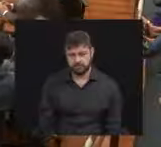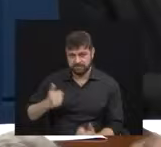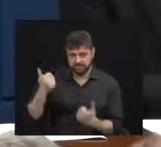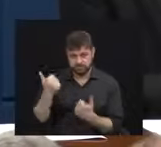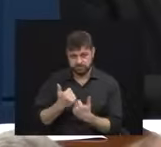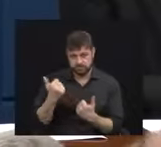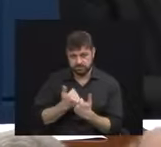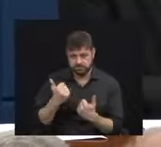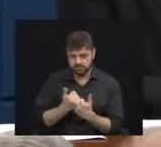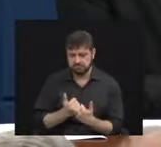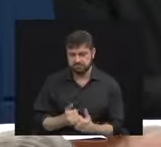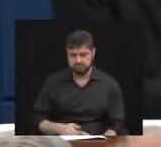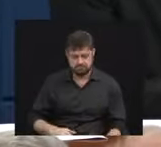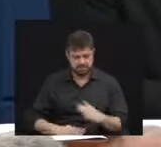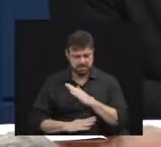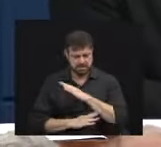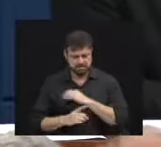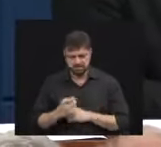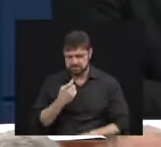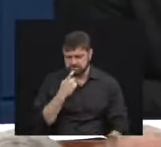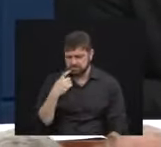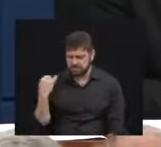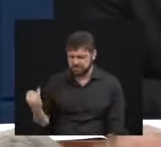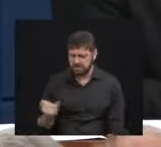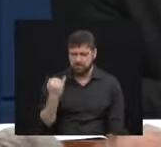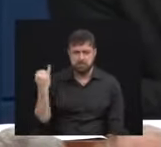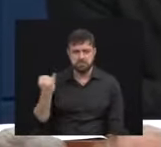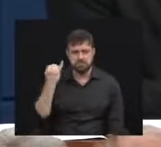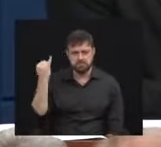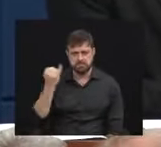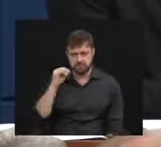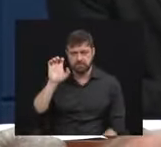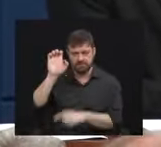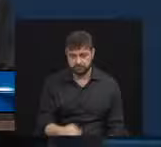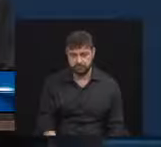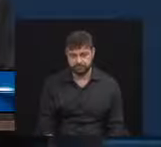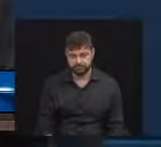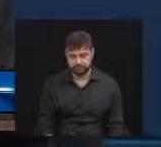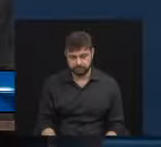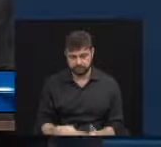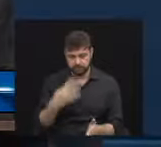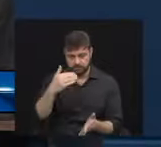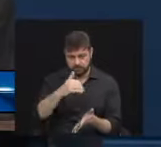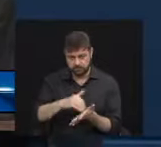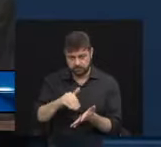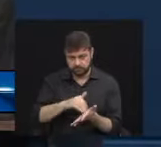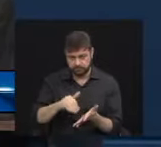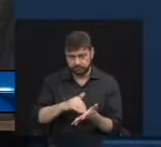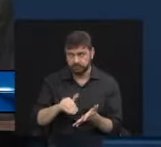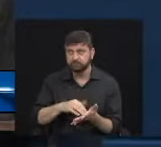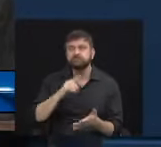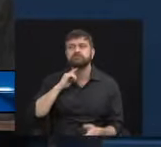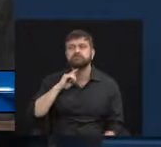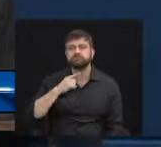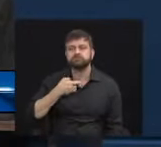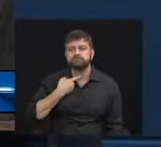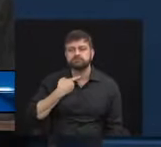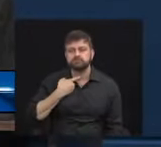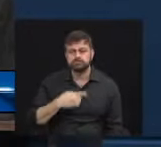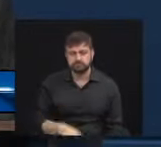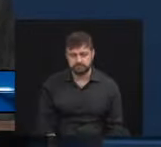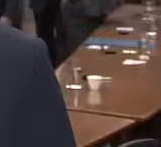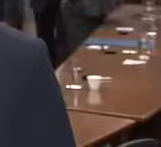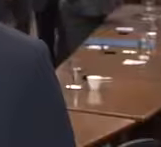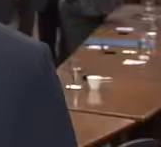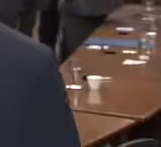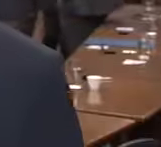2017-2018. O primeiro vice-presidente será Gilberto Vermelho, do PSDB. E o segundo vice, Antônio Flores, do